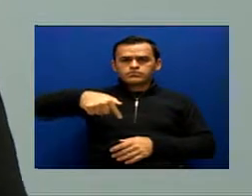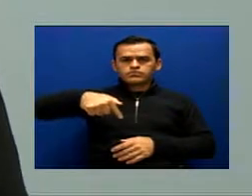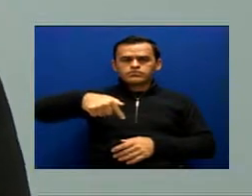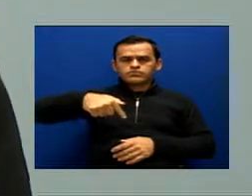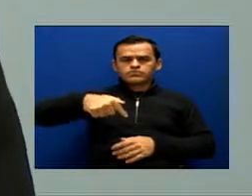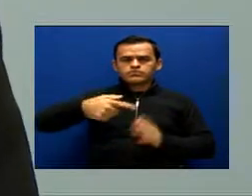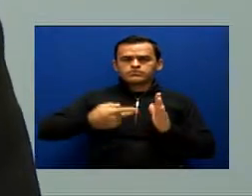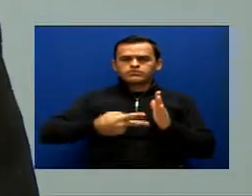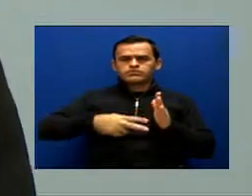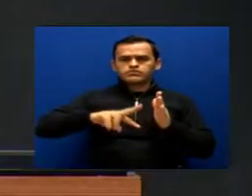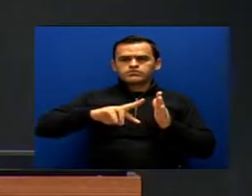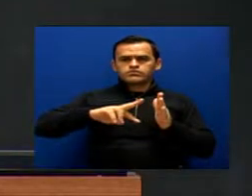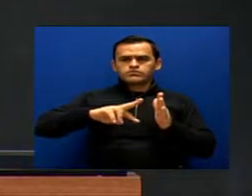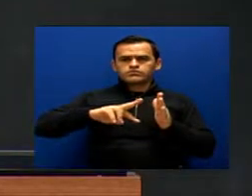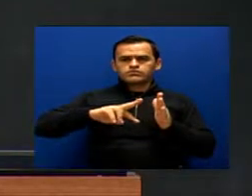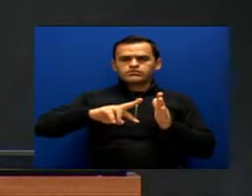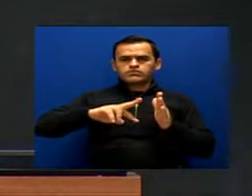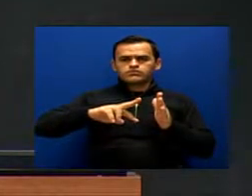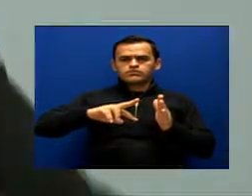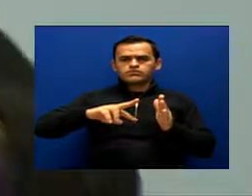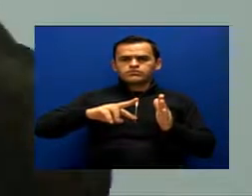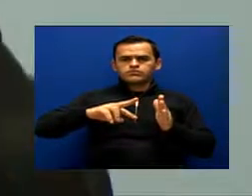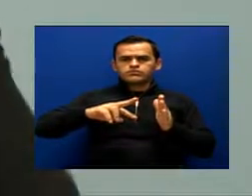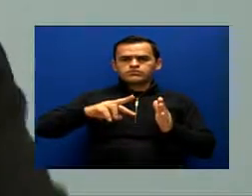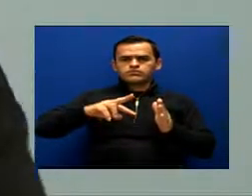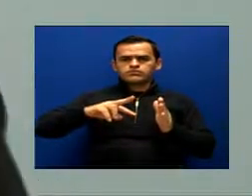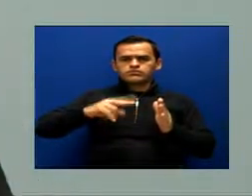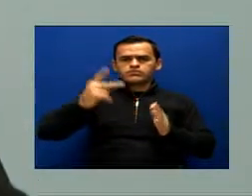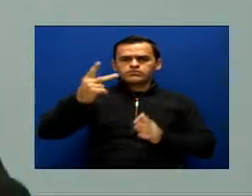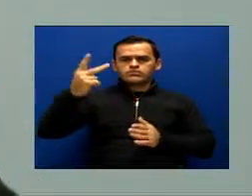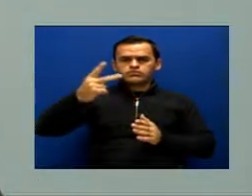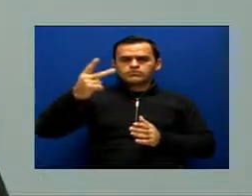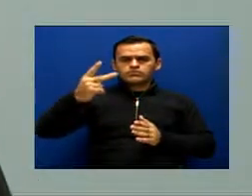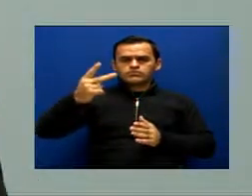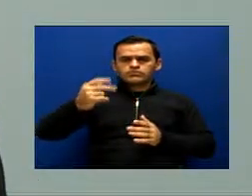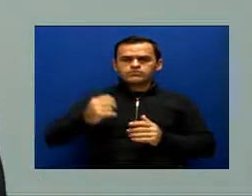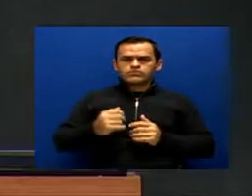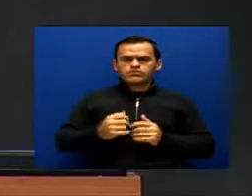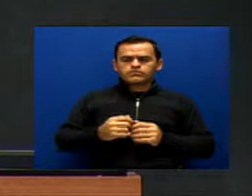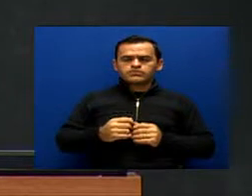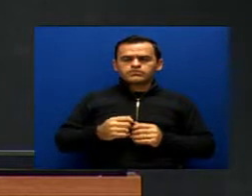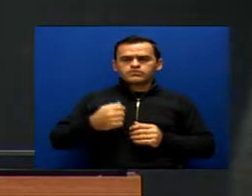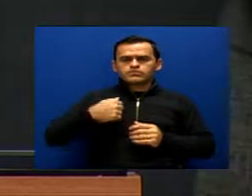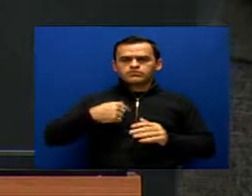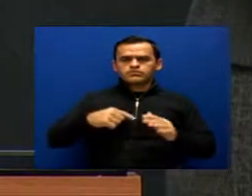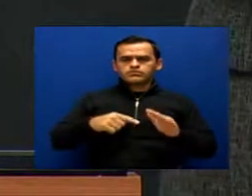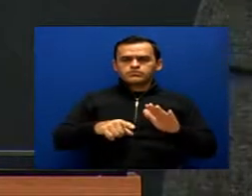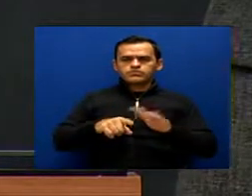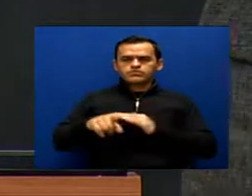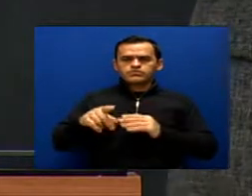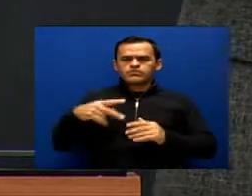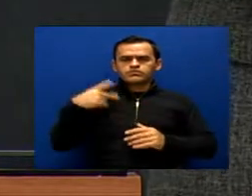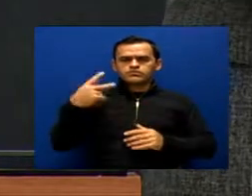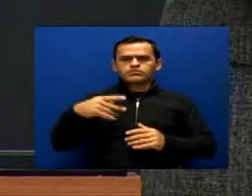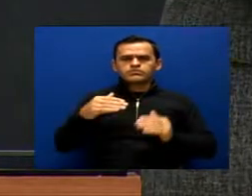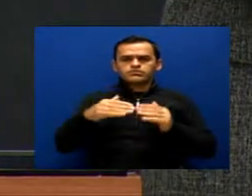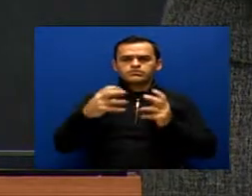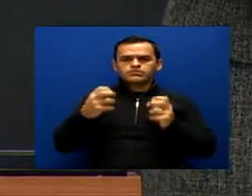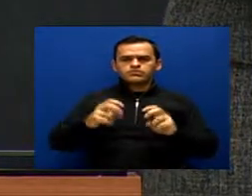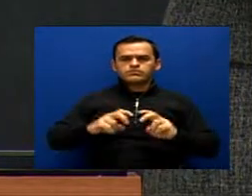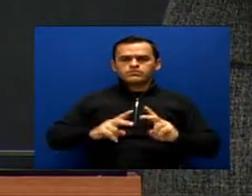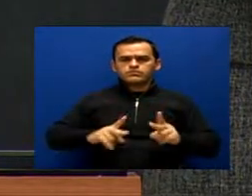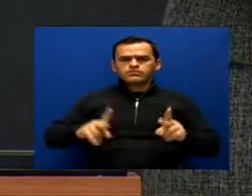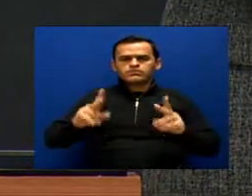Isso. Ele é o segundo, né? Na sequência, então. Na sequência da inversão do colega Martinez. Então, eu coloco em votação, os vereadores